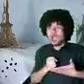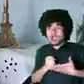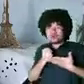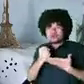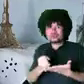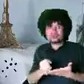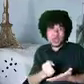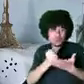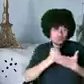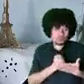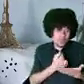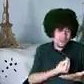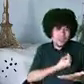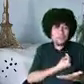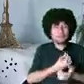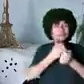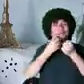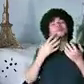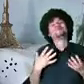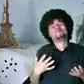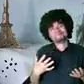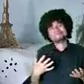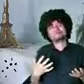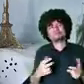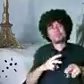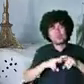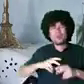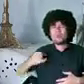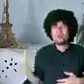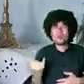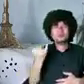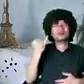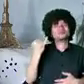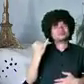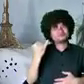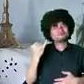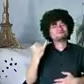ajuda a viver. Então, este é um dado muito importante